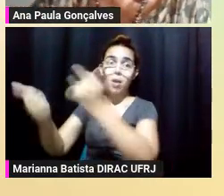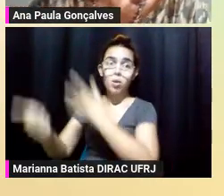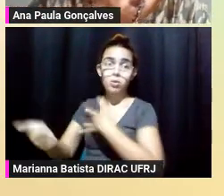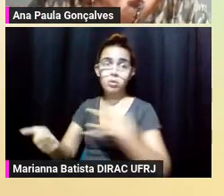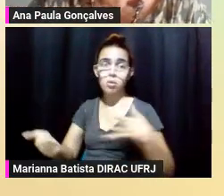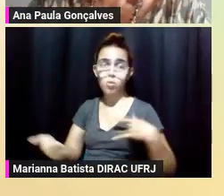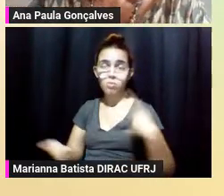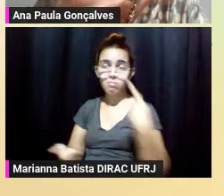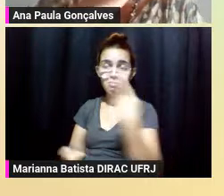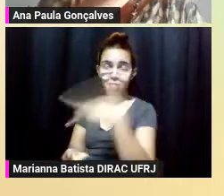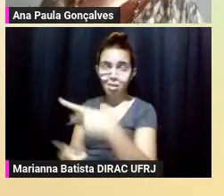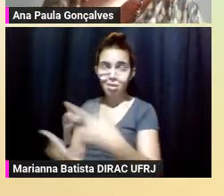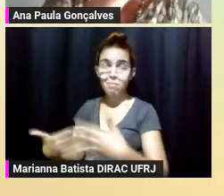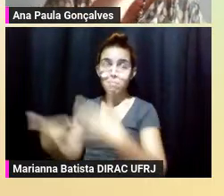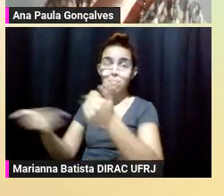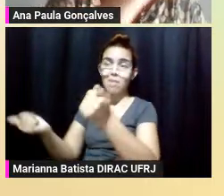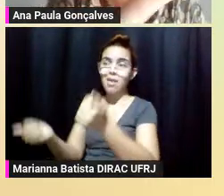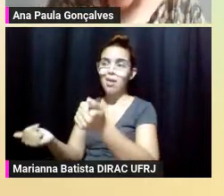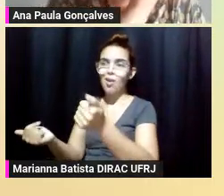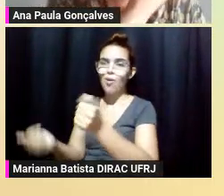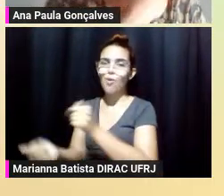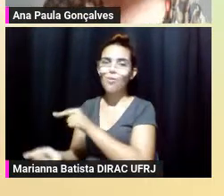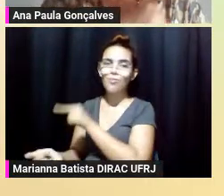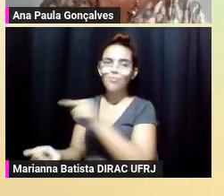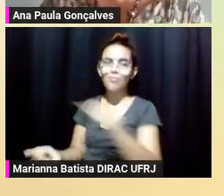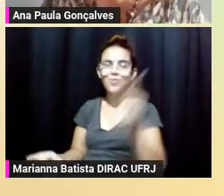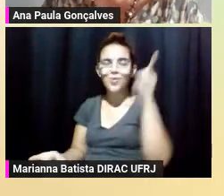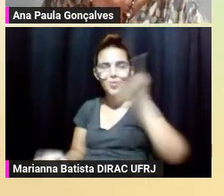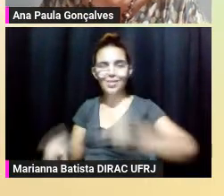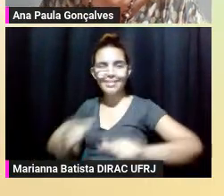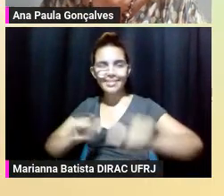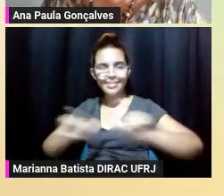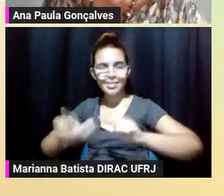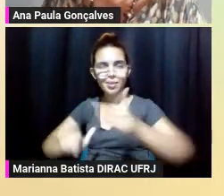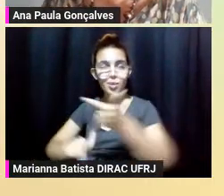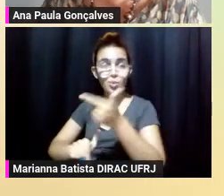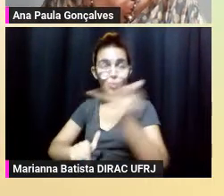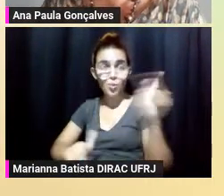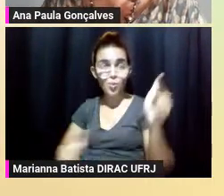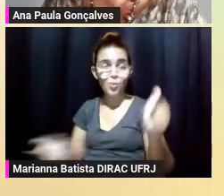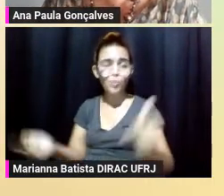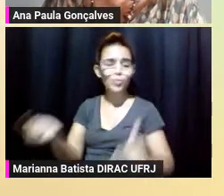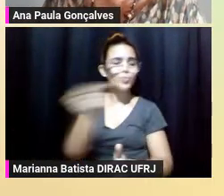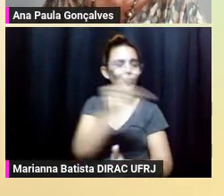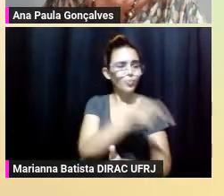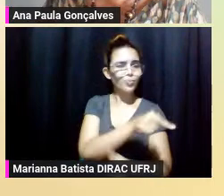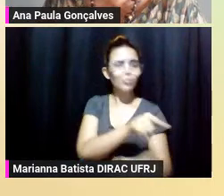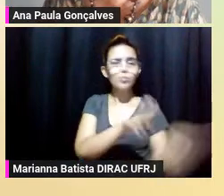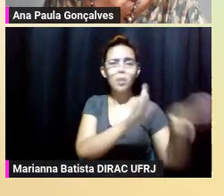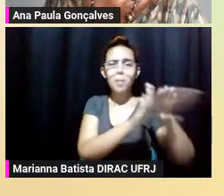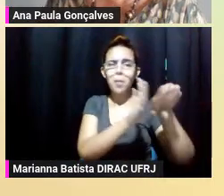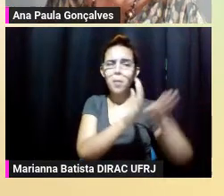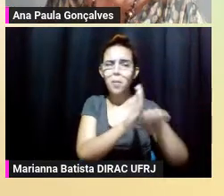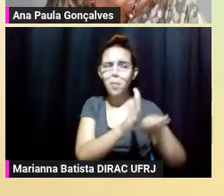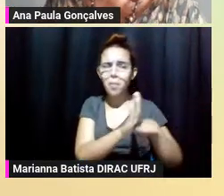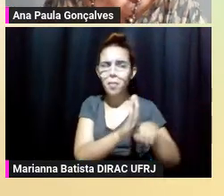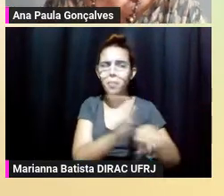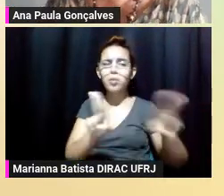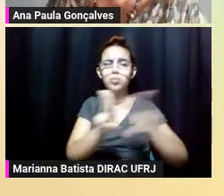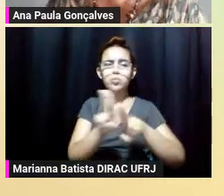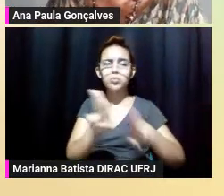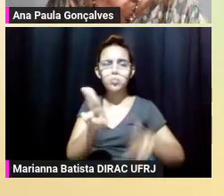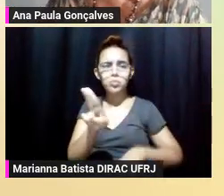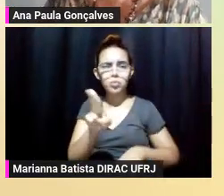outra bolsa, o programa me convida, pergunta se eu tenho condições de pegar, eu explico para eles a questão da carga horária,